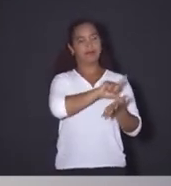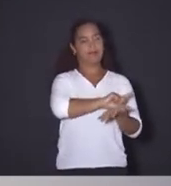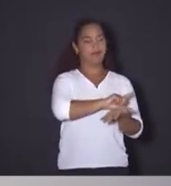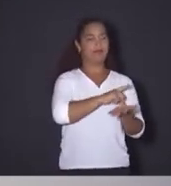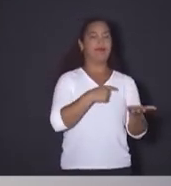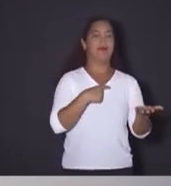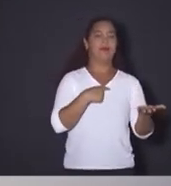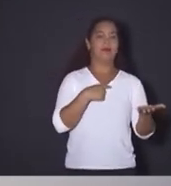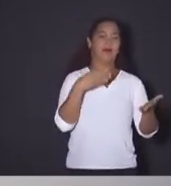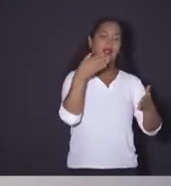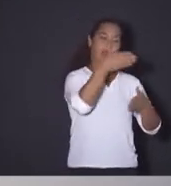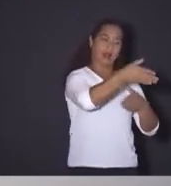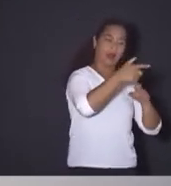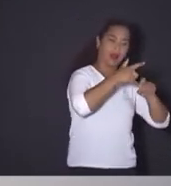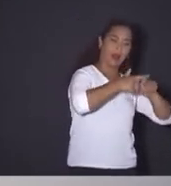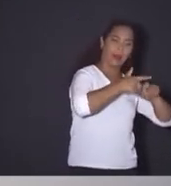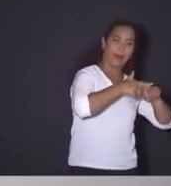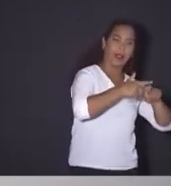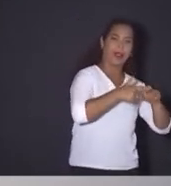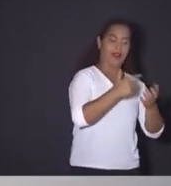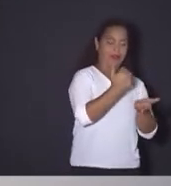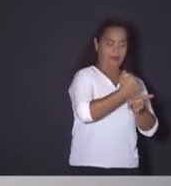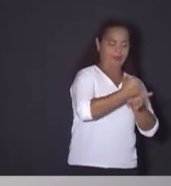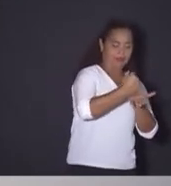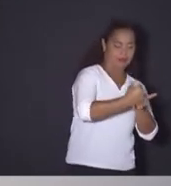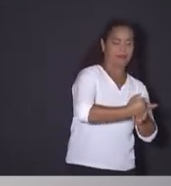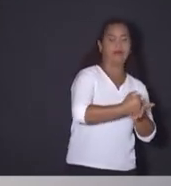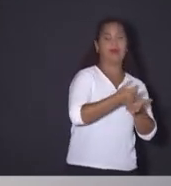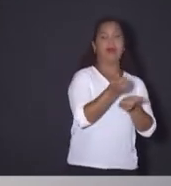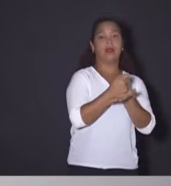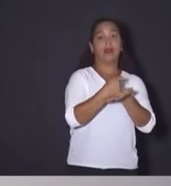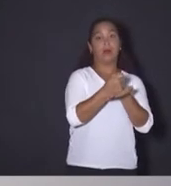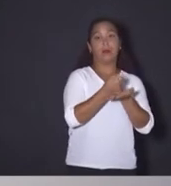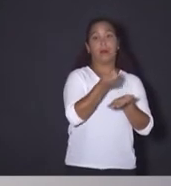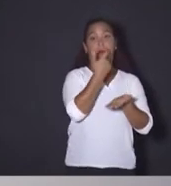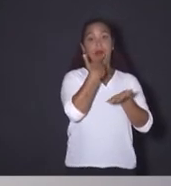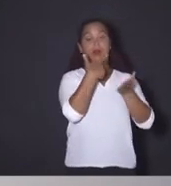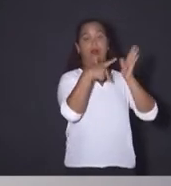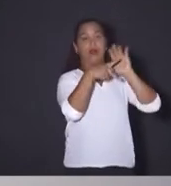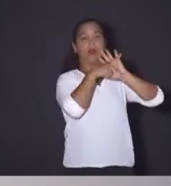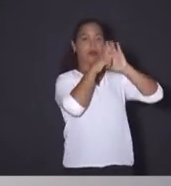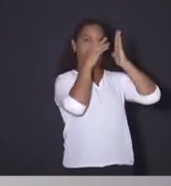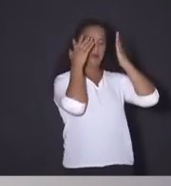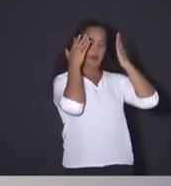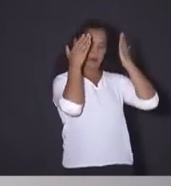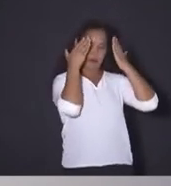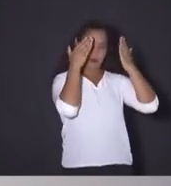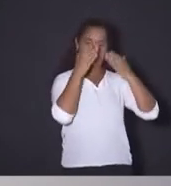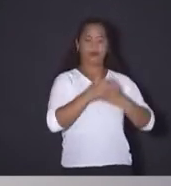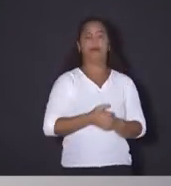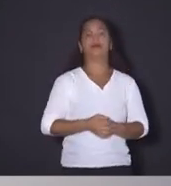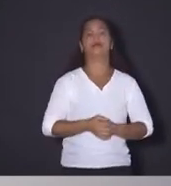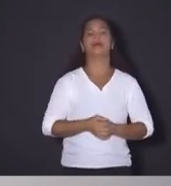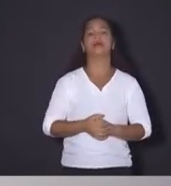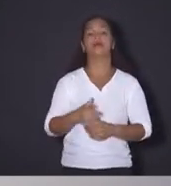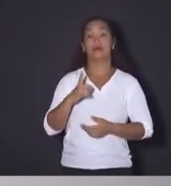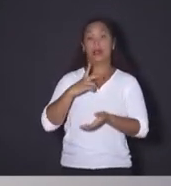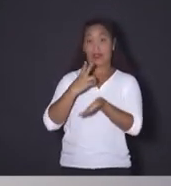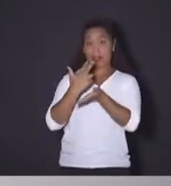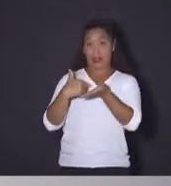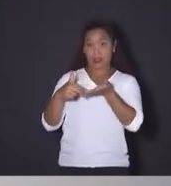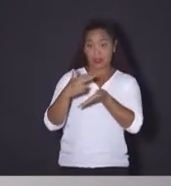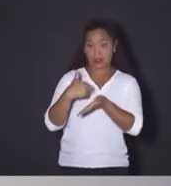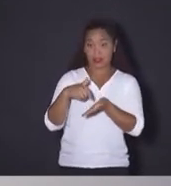e tratados muitas vezes fazendo uso de medicamentos psiquiátricos então tem uma charge que foi produzida em 2000